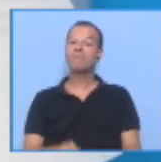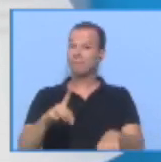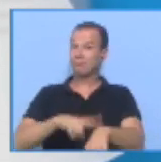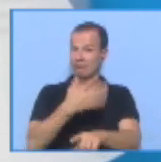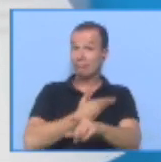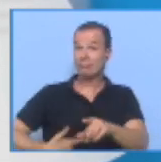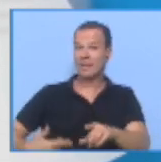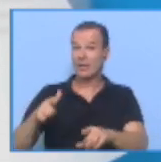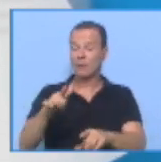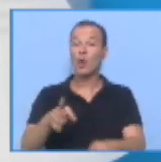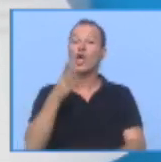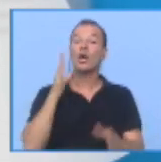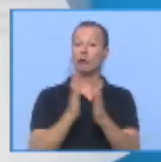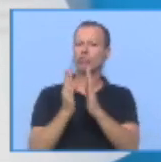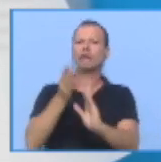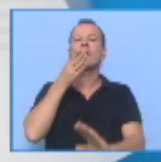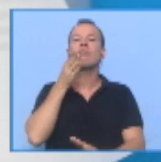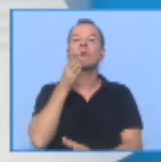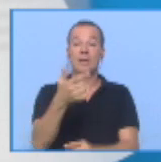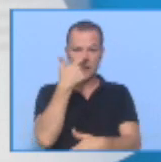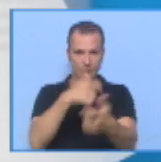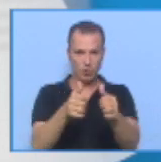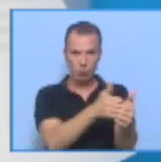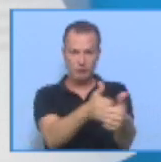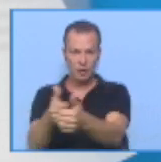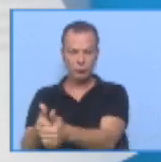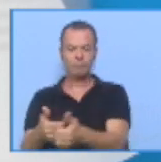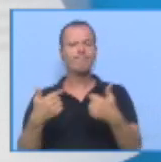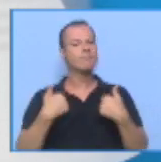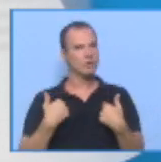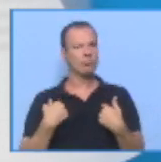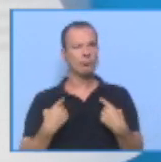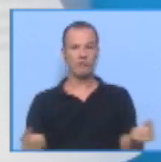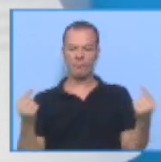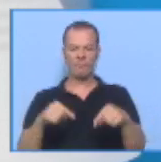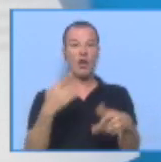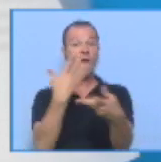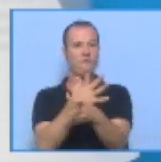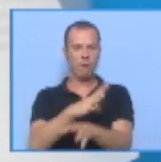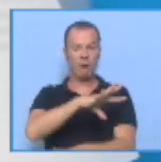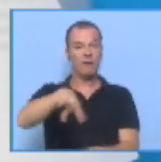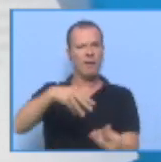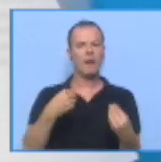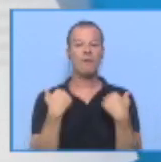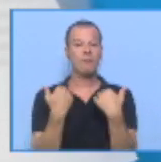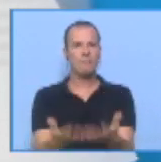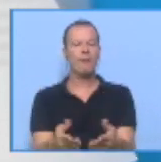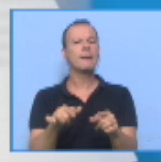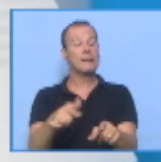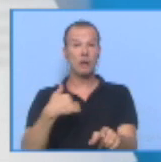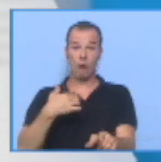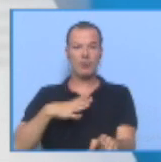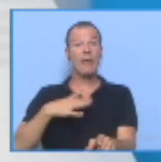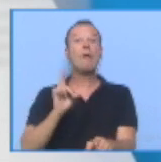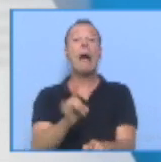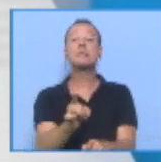Naquele tempo, disse Jesus aos seus discípulos: Eu vim trazer o fogo à terra, e que quero eu, senão que